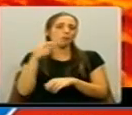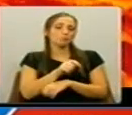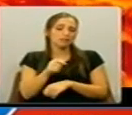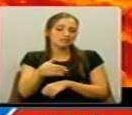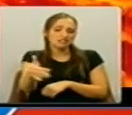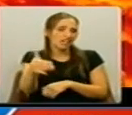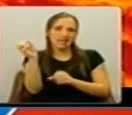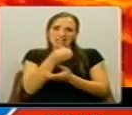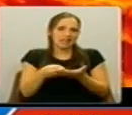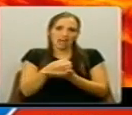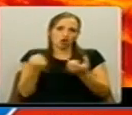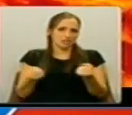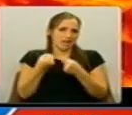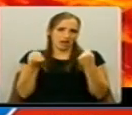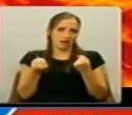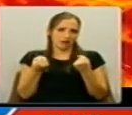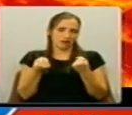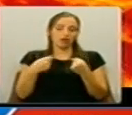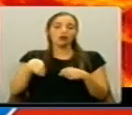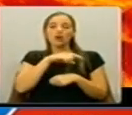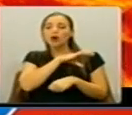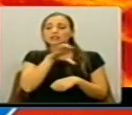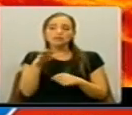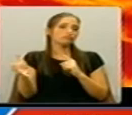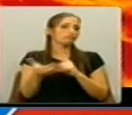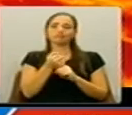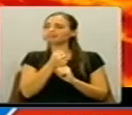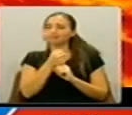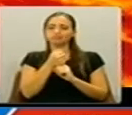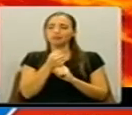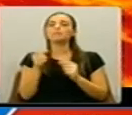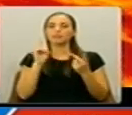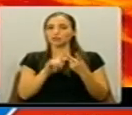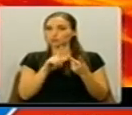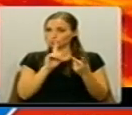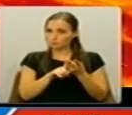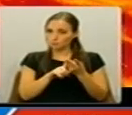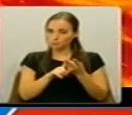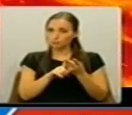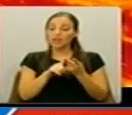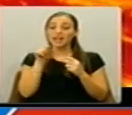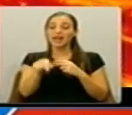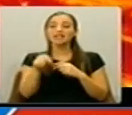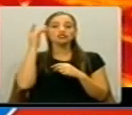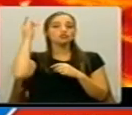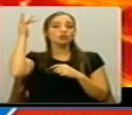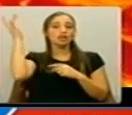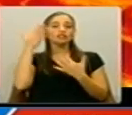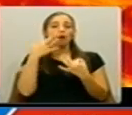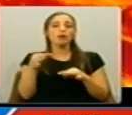mesmo daqui a algumas semanas. Não temos ainda ciência para isso. E, em segundo lugar, neste tipo de teorias, geralmente também se fala